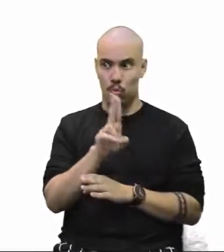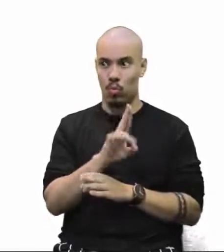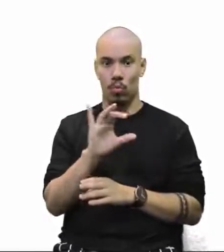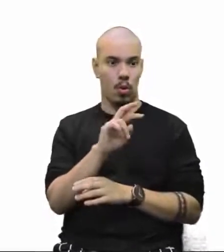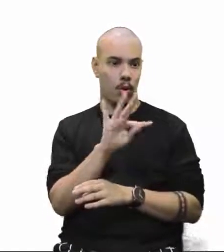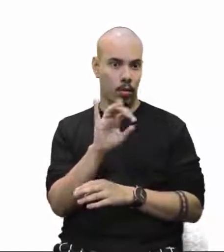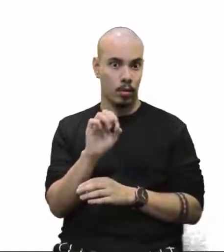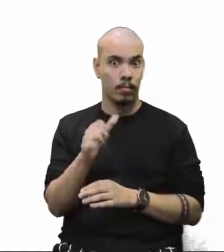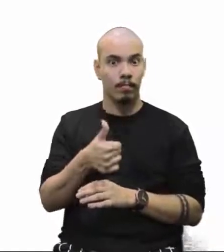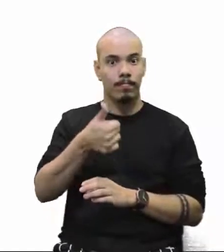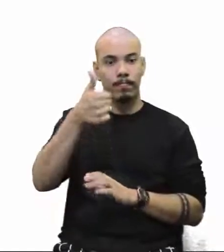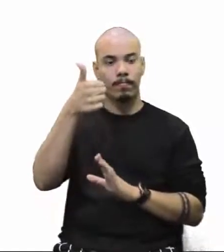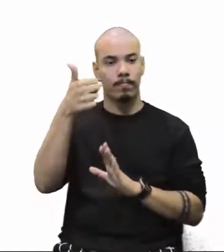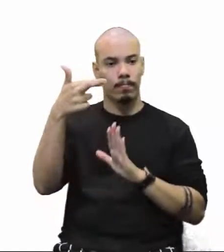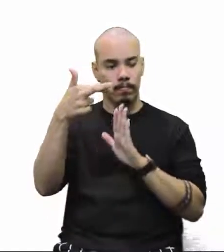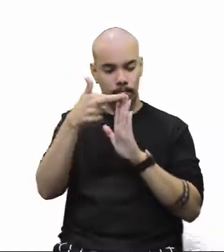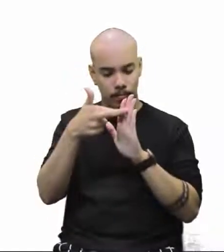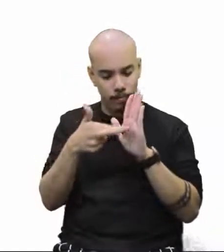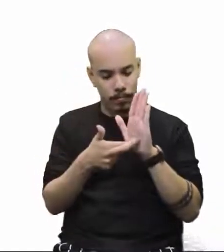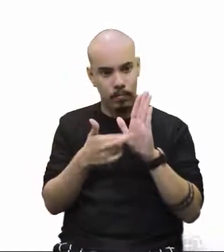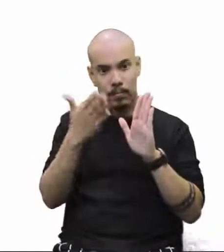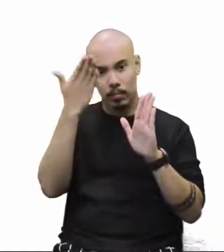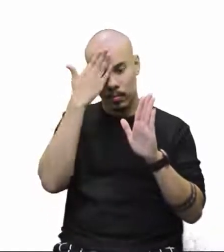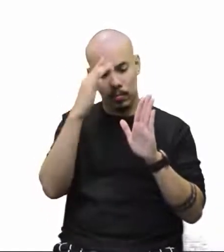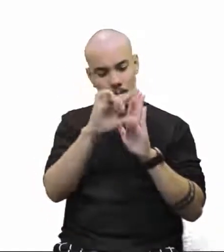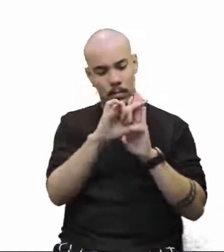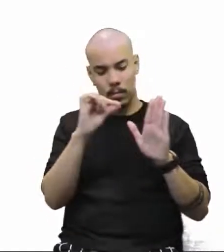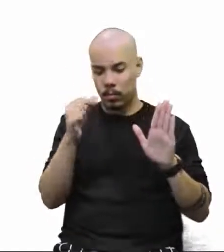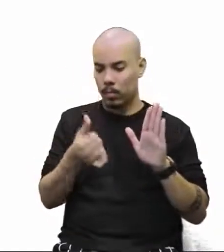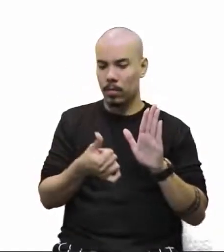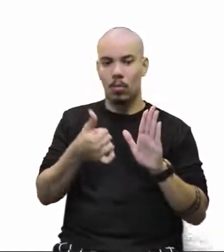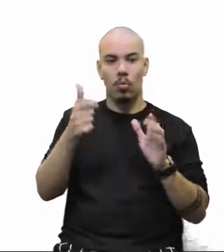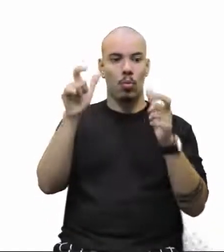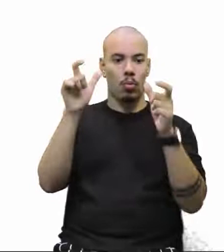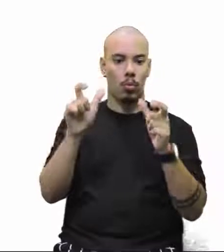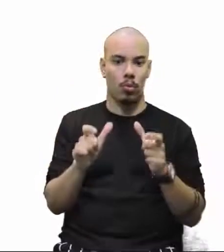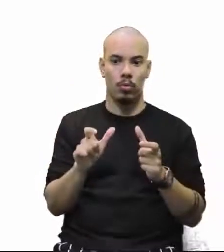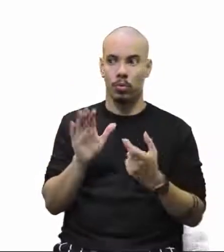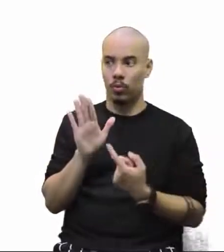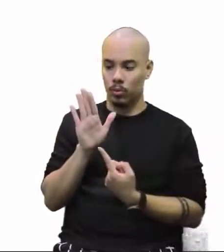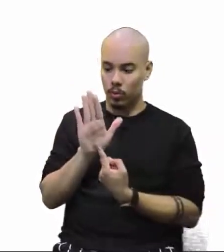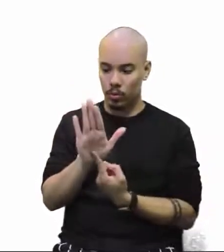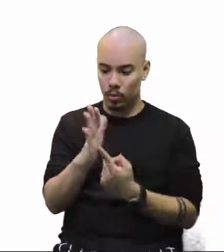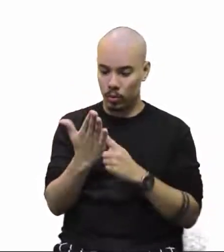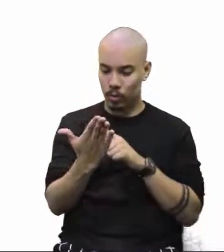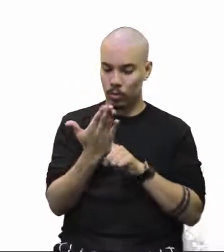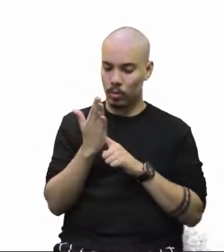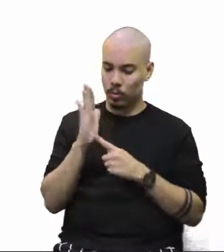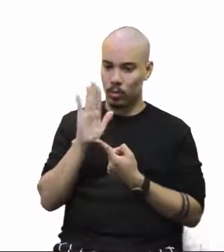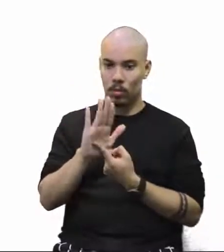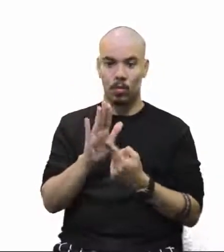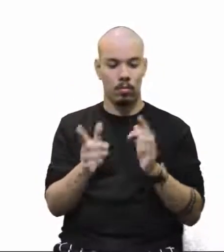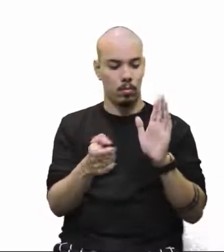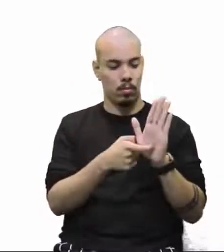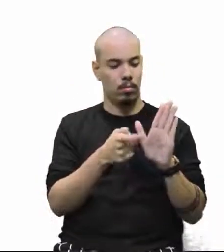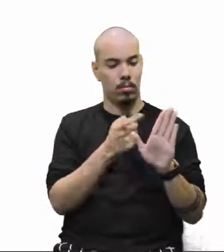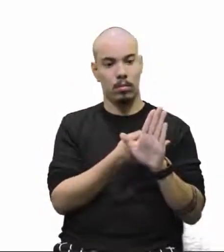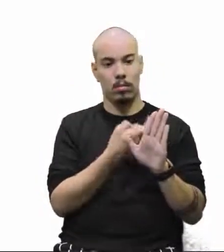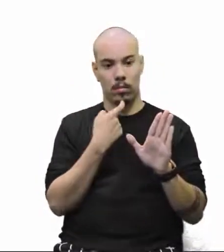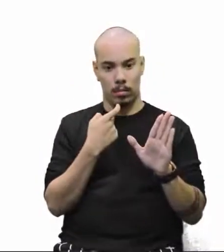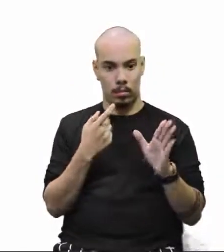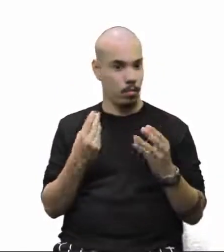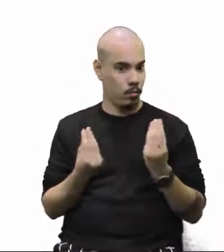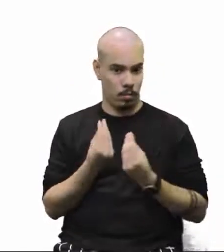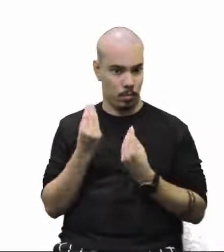Primeira regra é saber para onde está apontando o campo magnético gerado pela corrente. Por